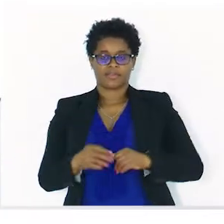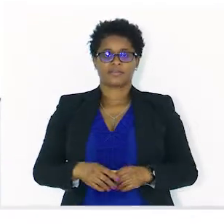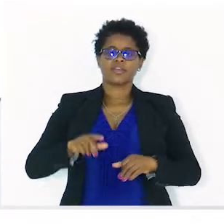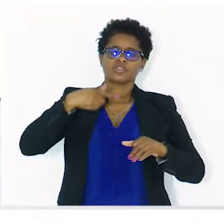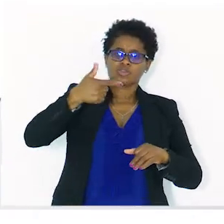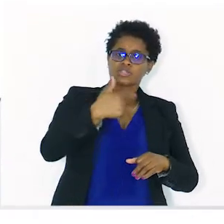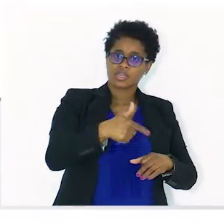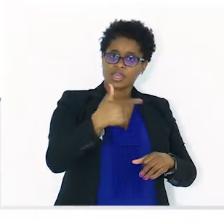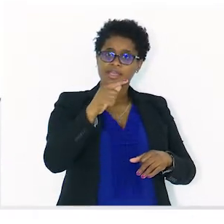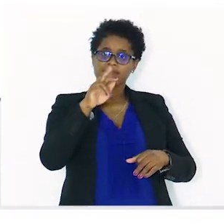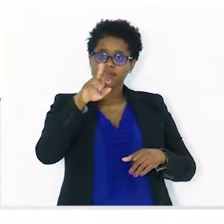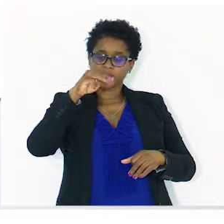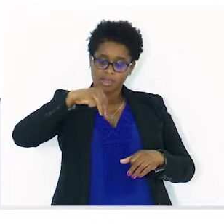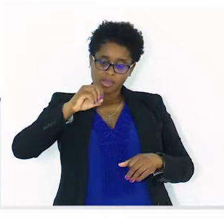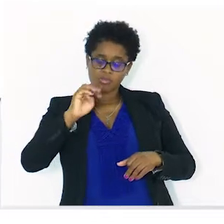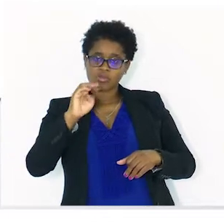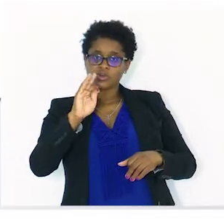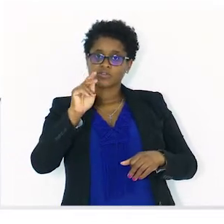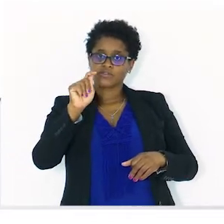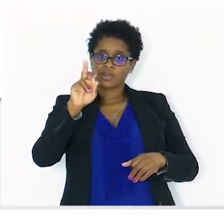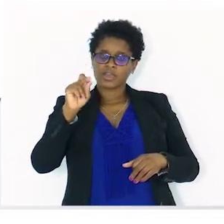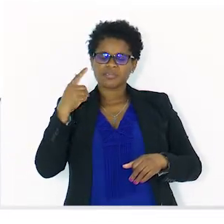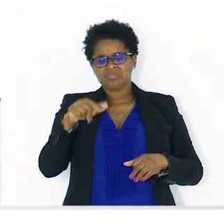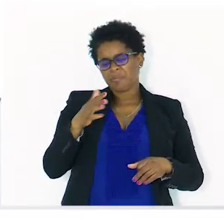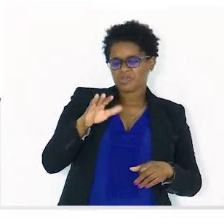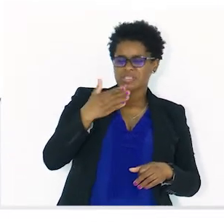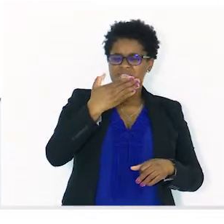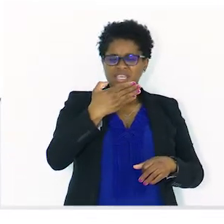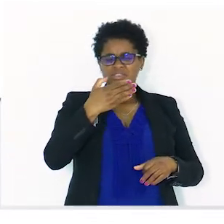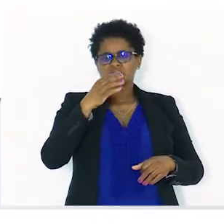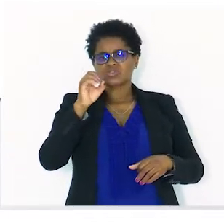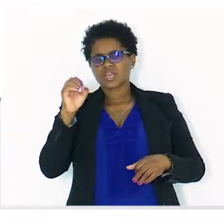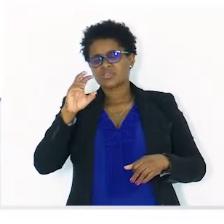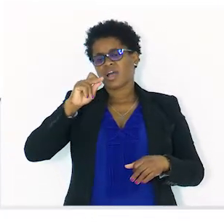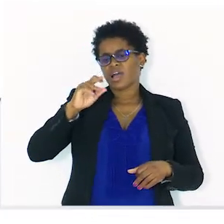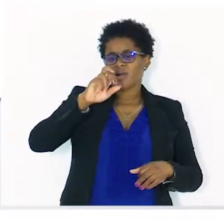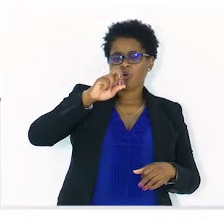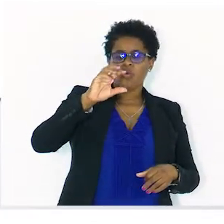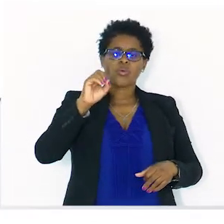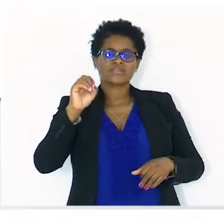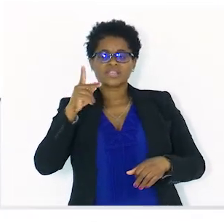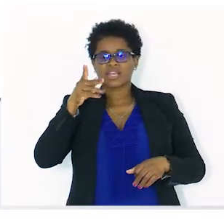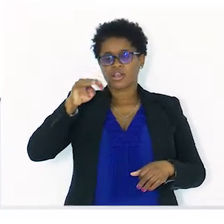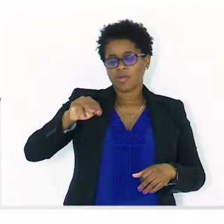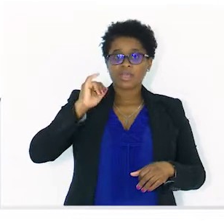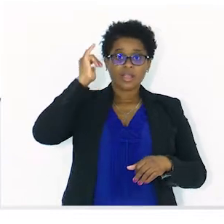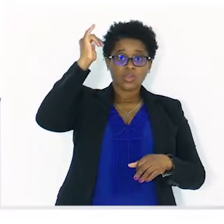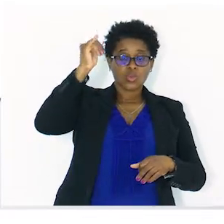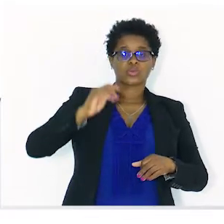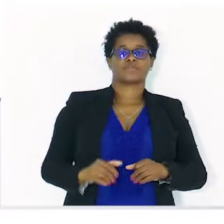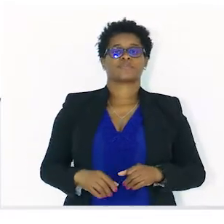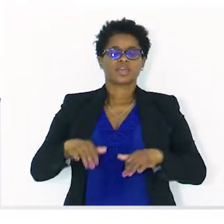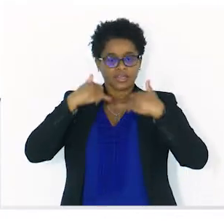que vai até mais ou menos 700 a 800 km de altitude. E a seguir